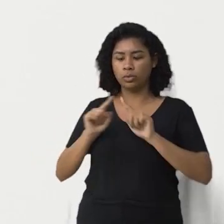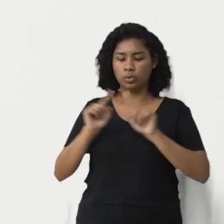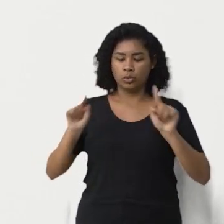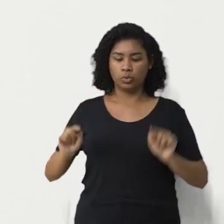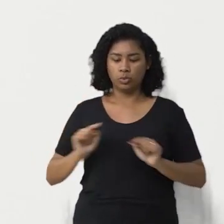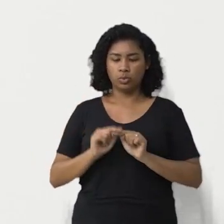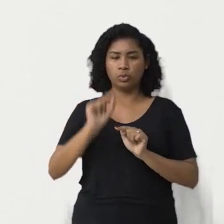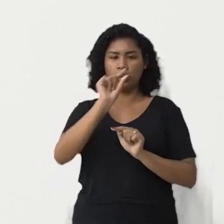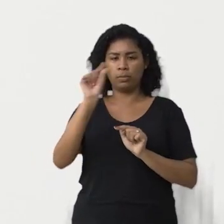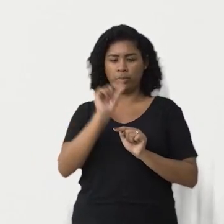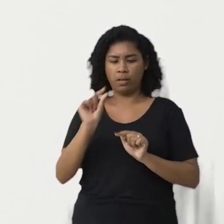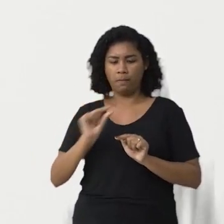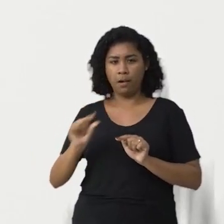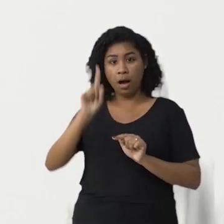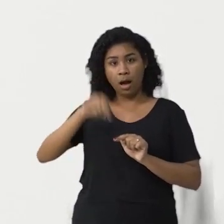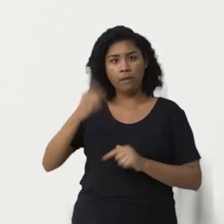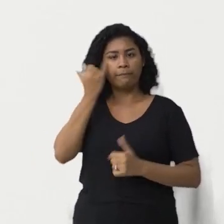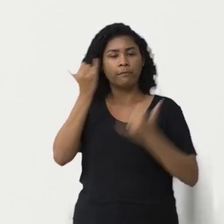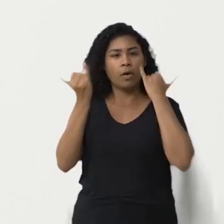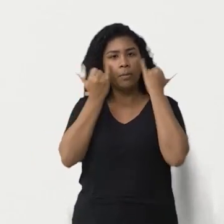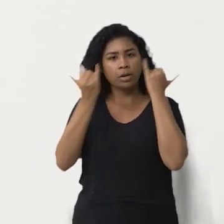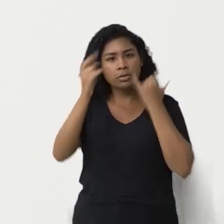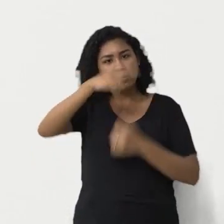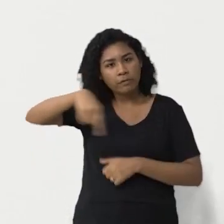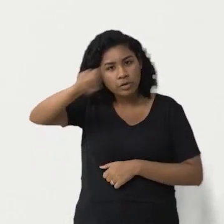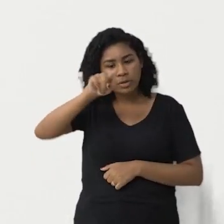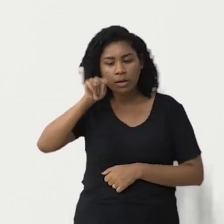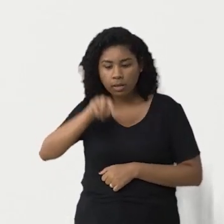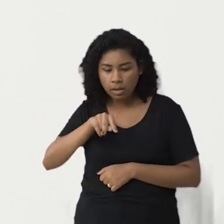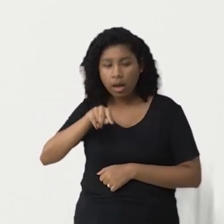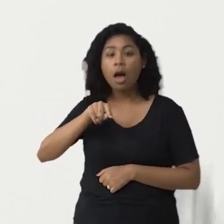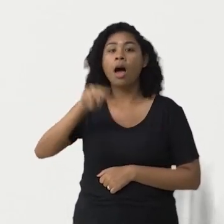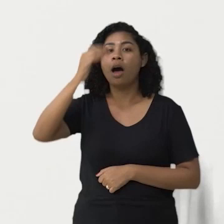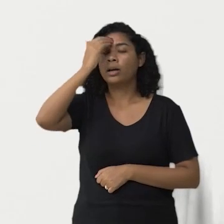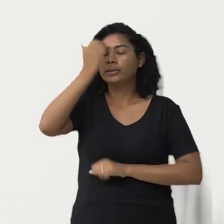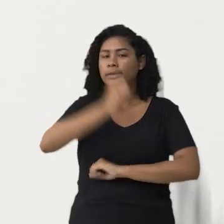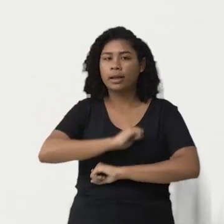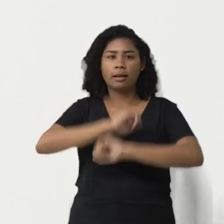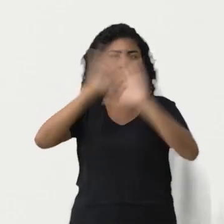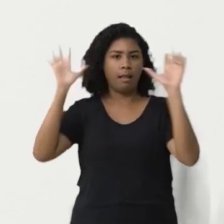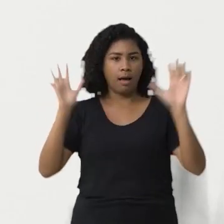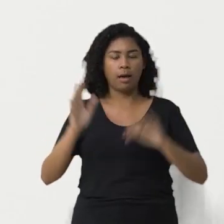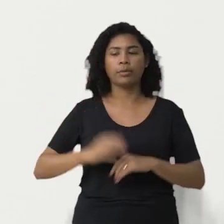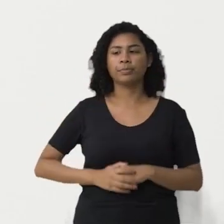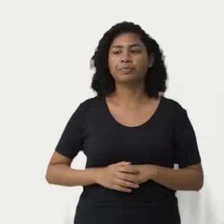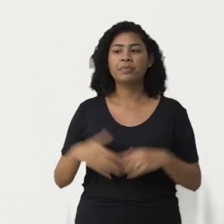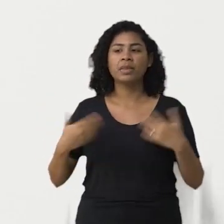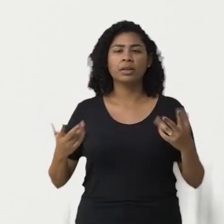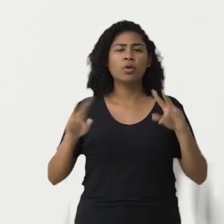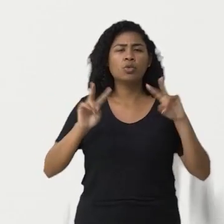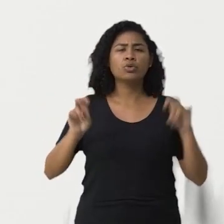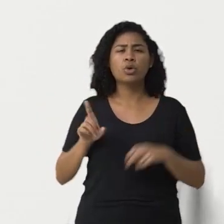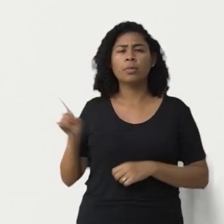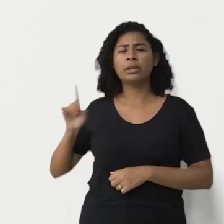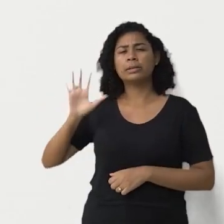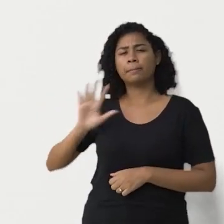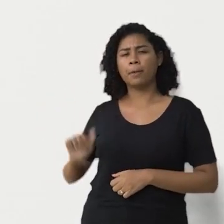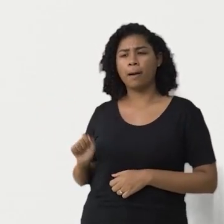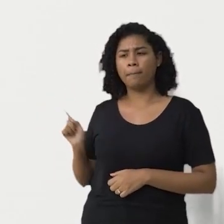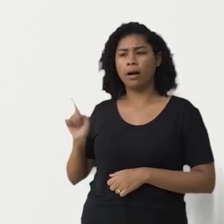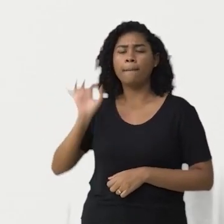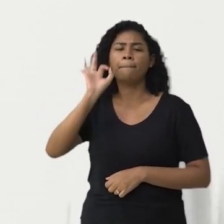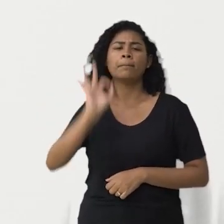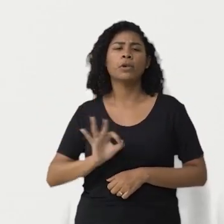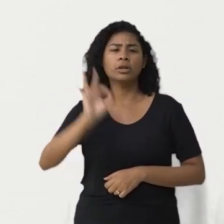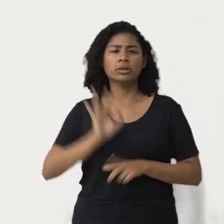mapa para poder entender, né? Então, a gente verificou em relação a este mapa o percentual,